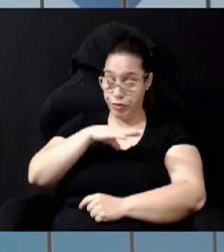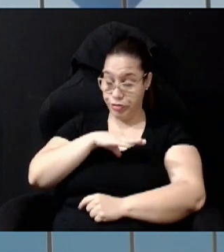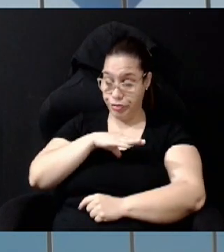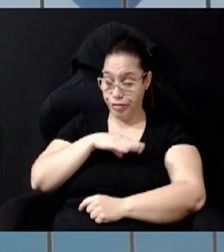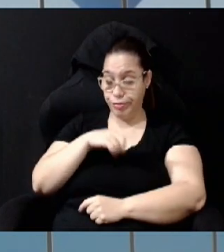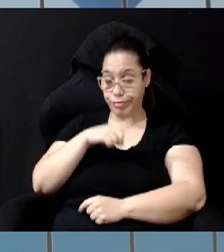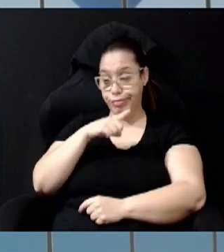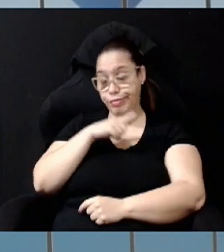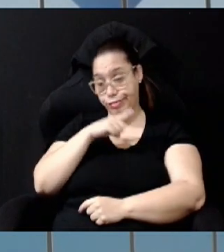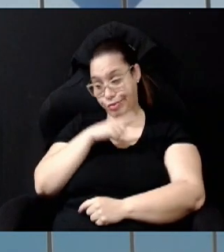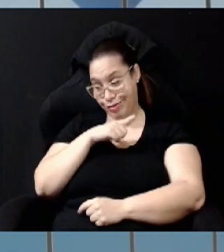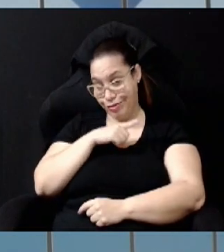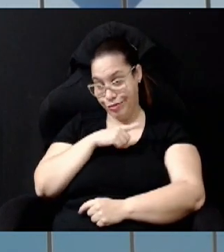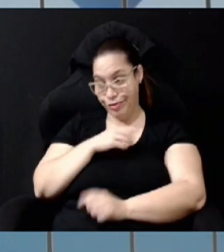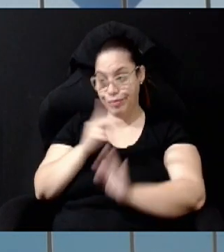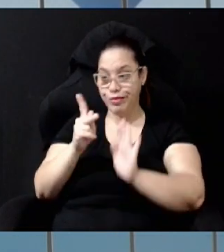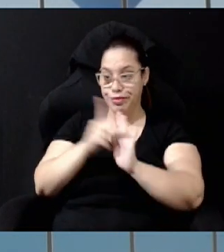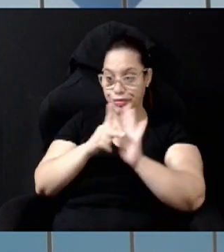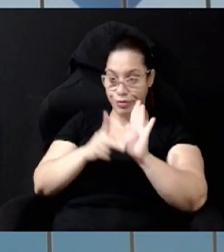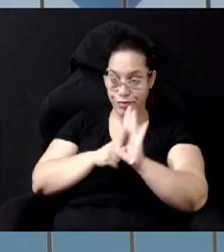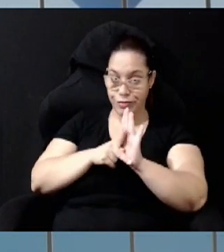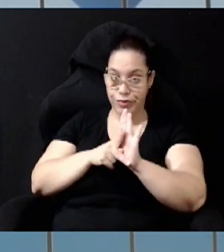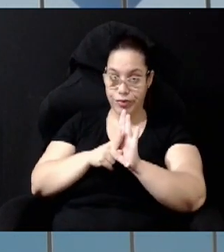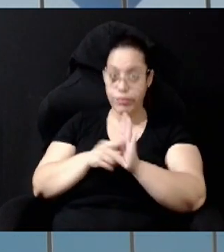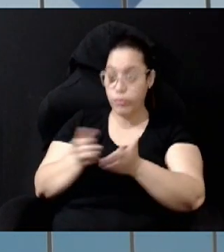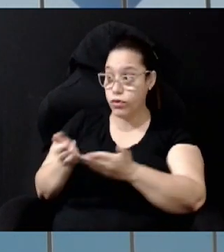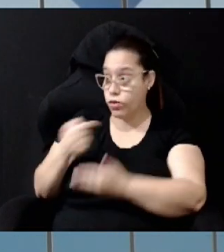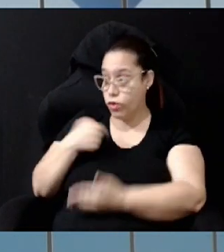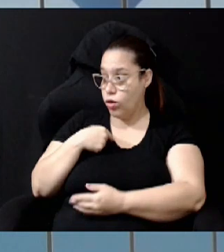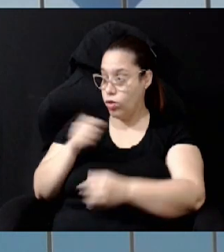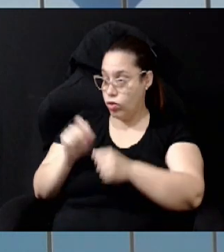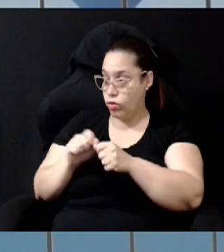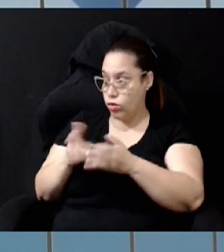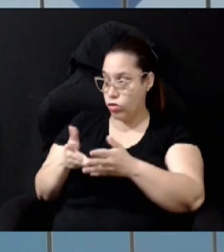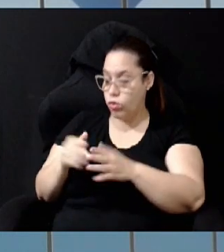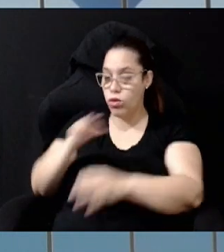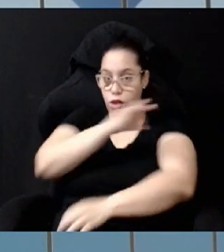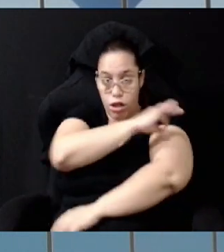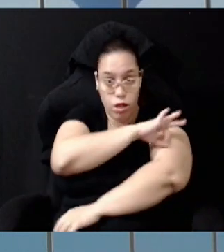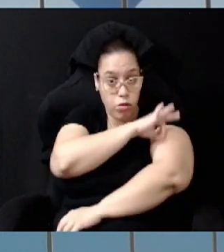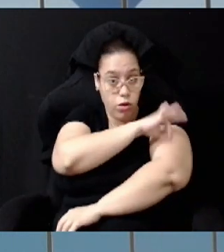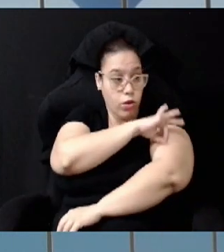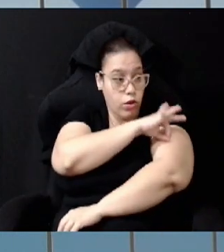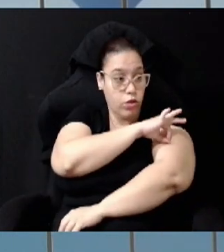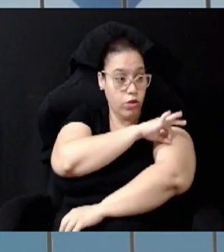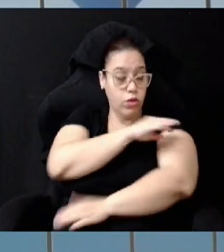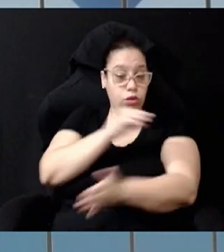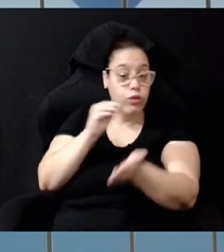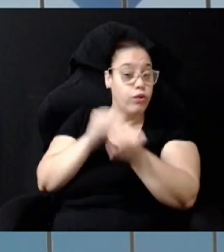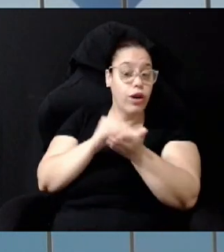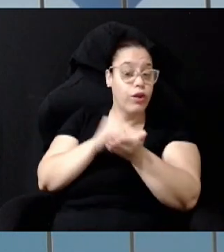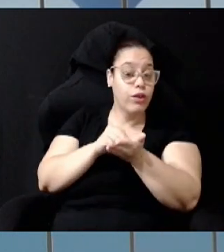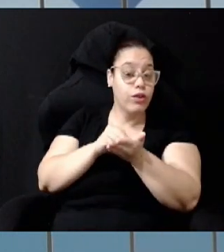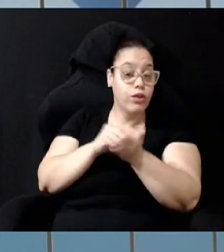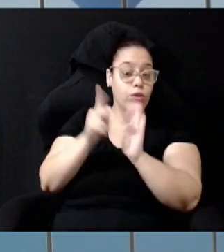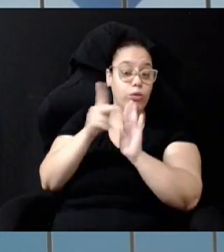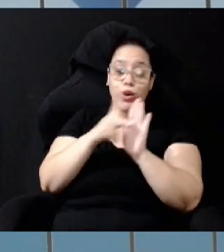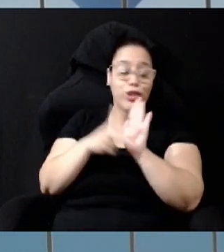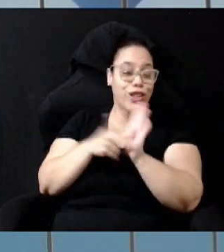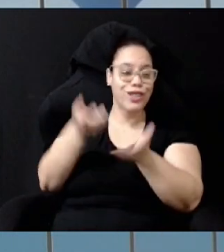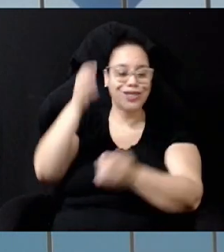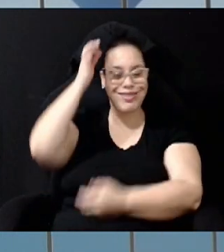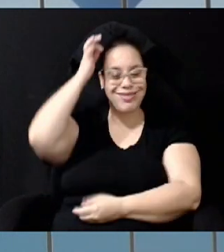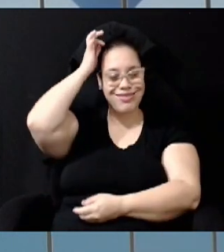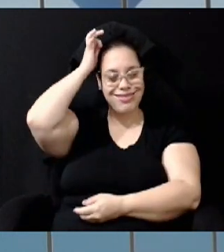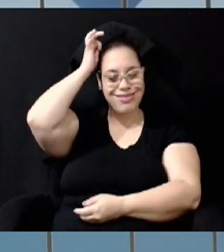o programa, eu faço parte, inclusive, na prefeitura, e às vezes faltam projetos para se beneficiar